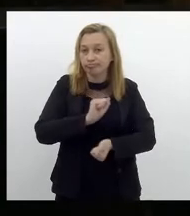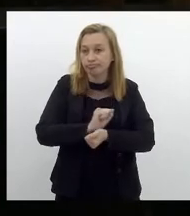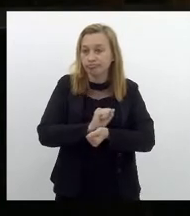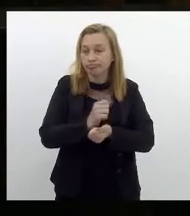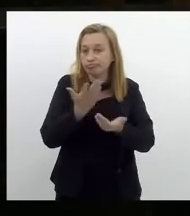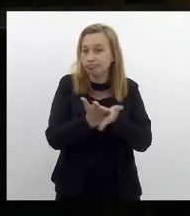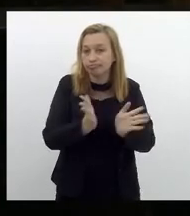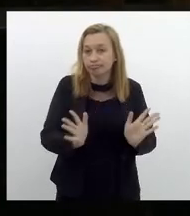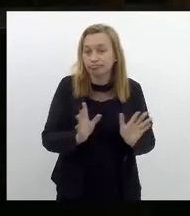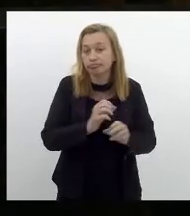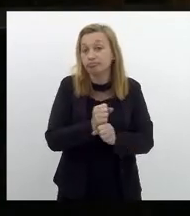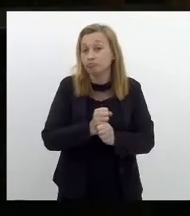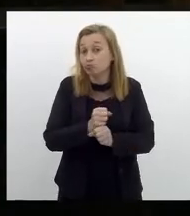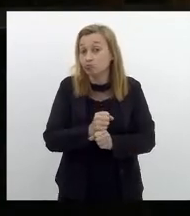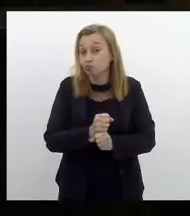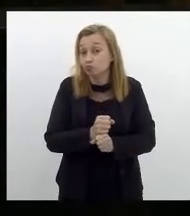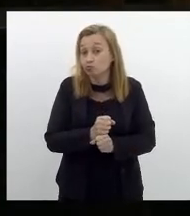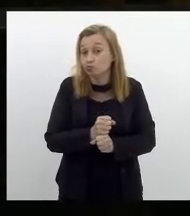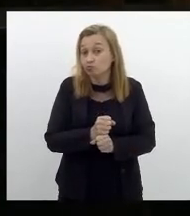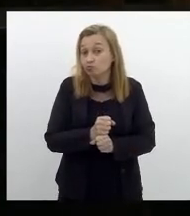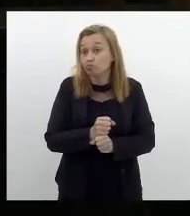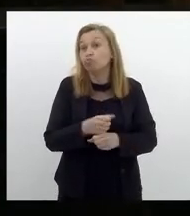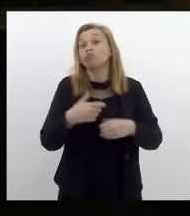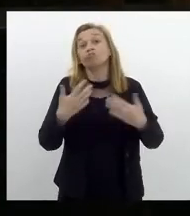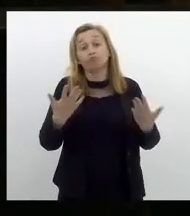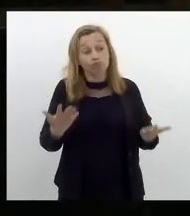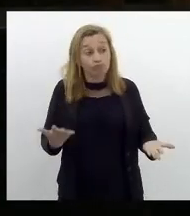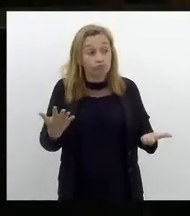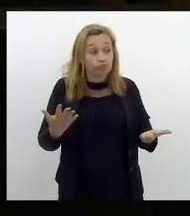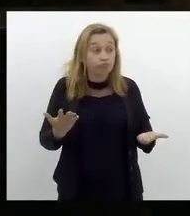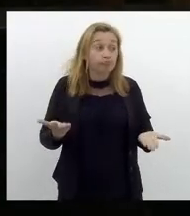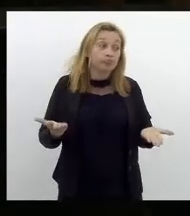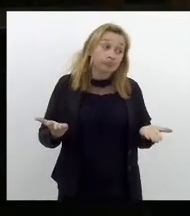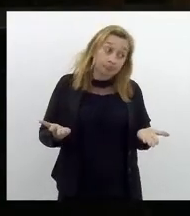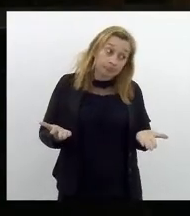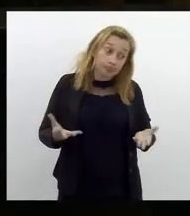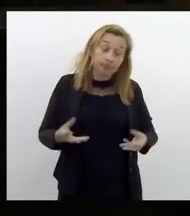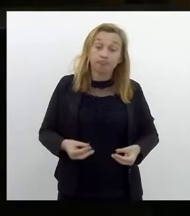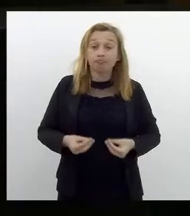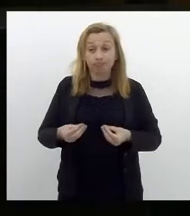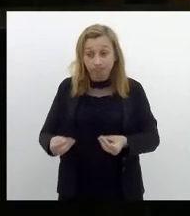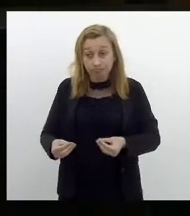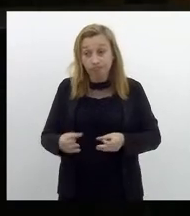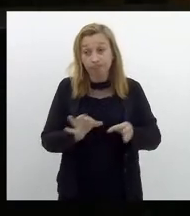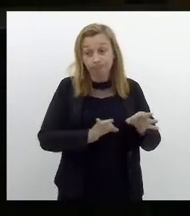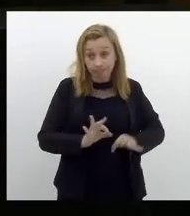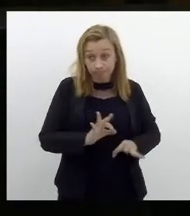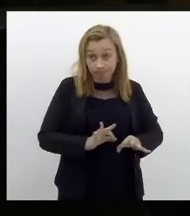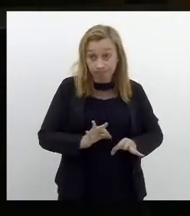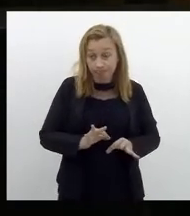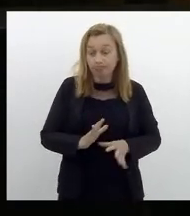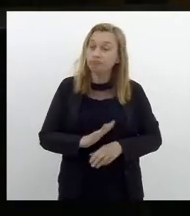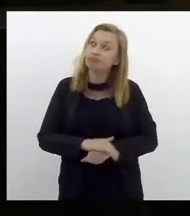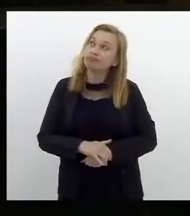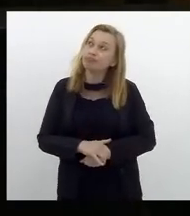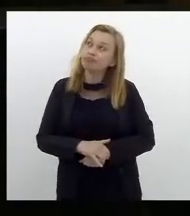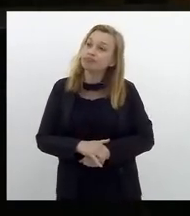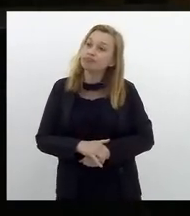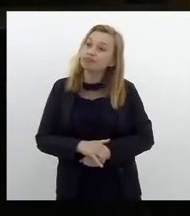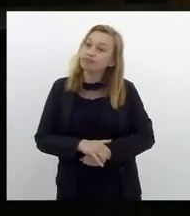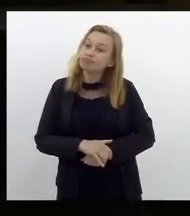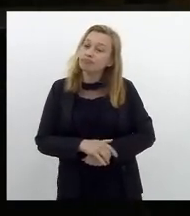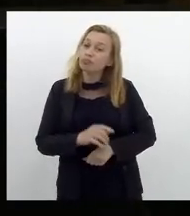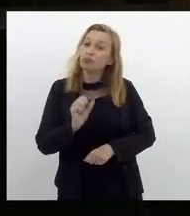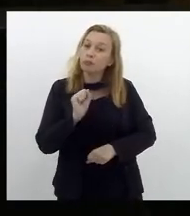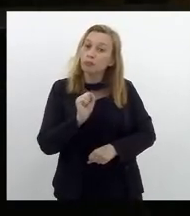o ano. E aí seria um impeditivo para entregar o plano. E aí a alternativa que